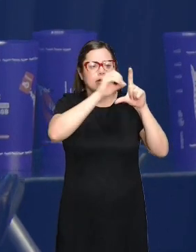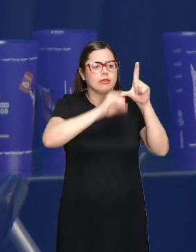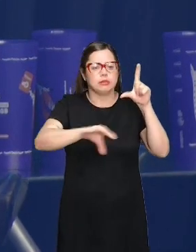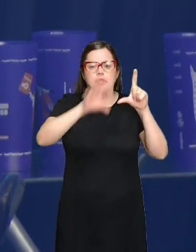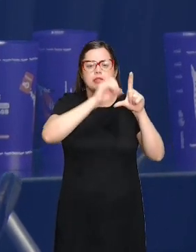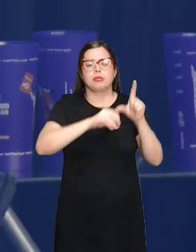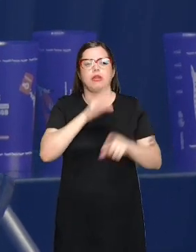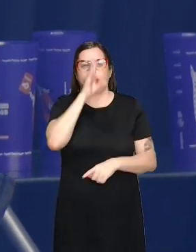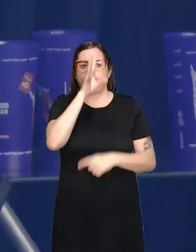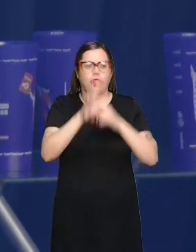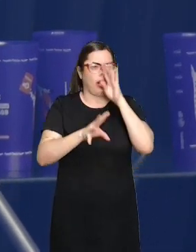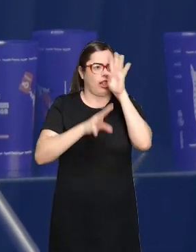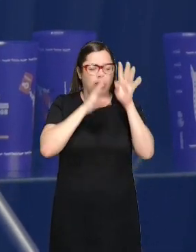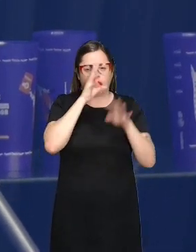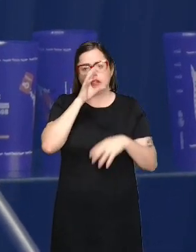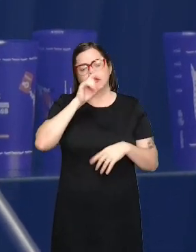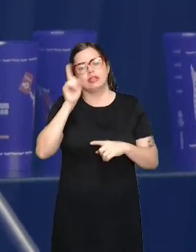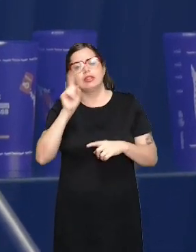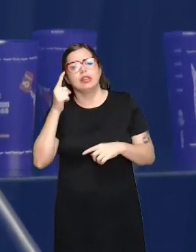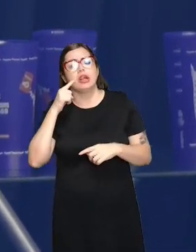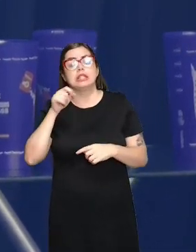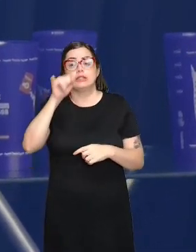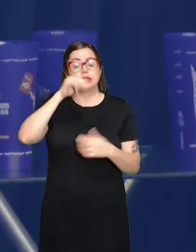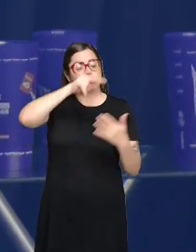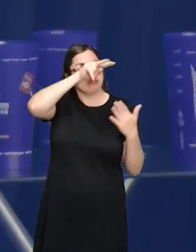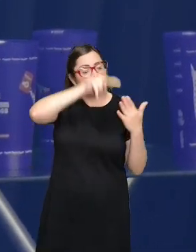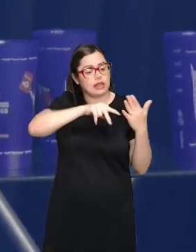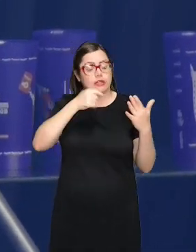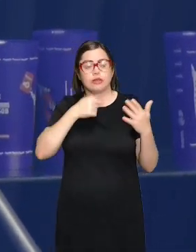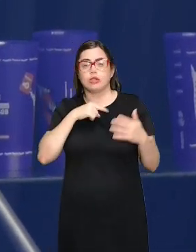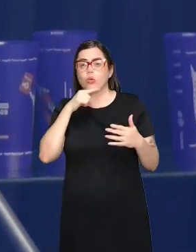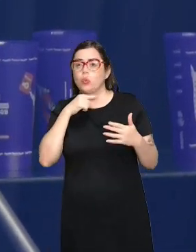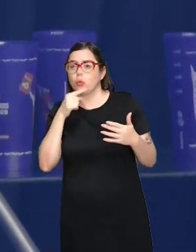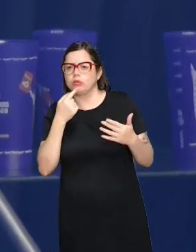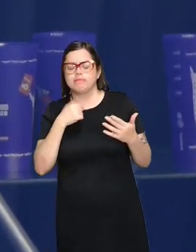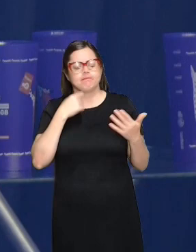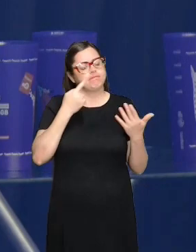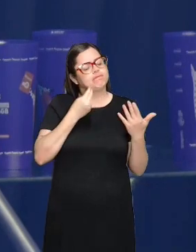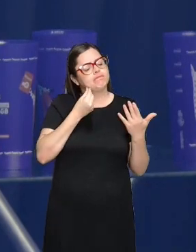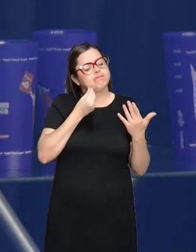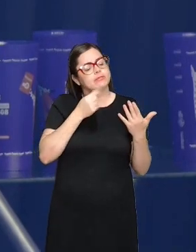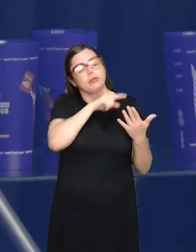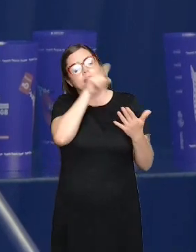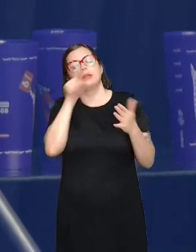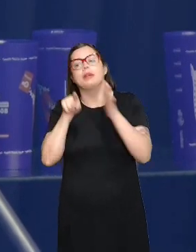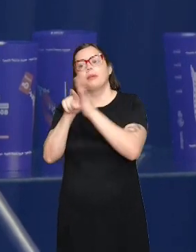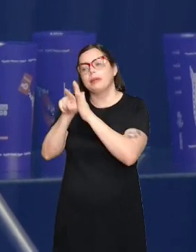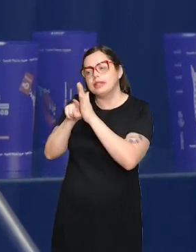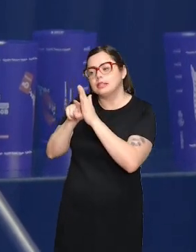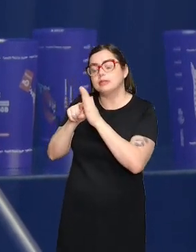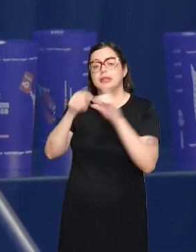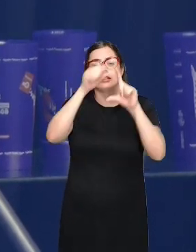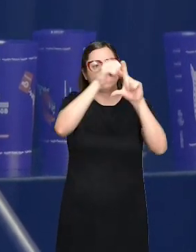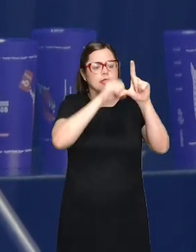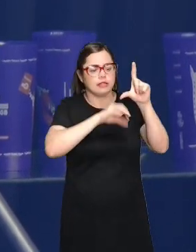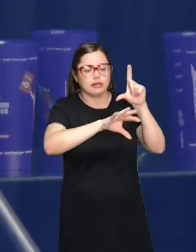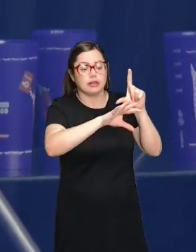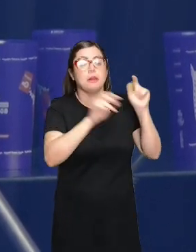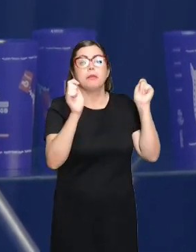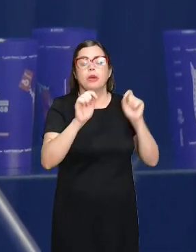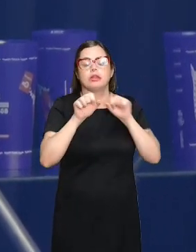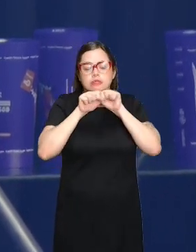temas sobre os quais você não tem um pouco mais de profundidade para poder compartilhar, né? O simples ato de compartilhar pode acabar